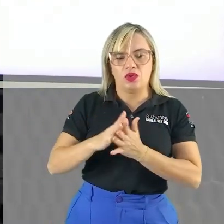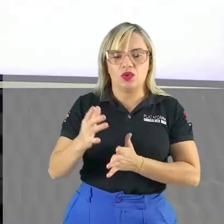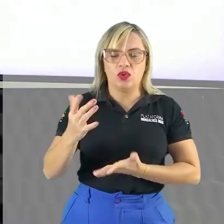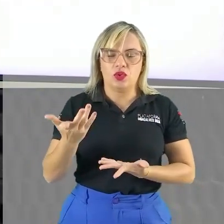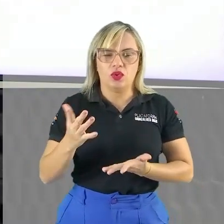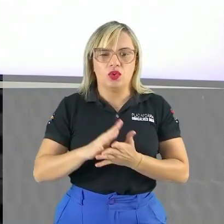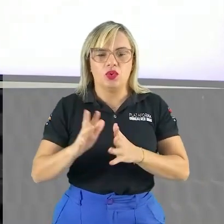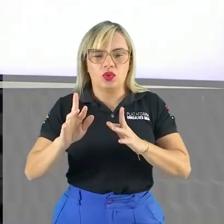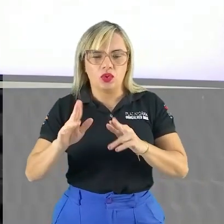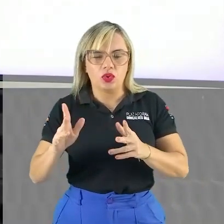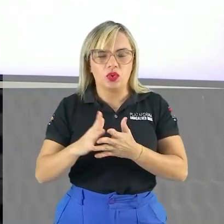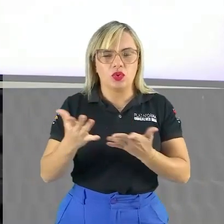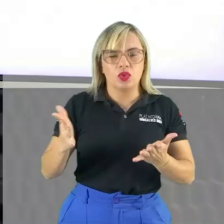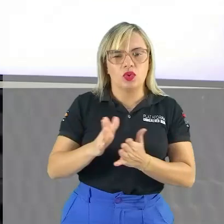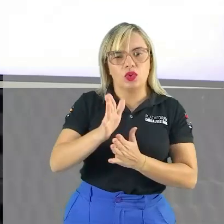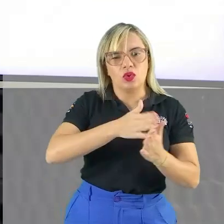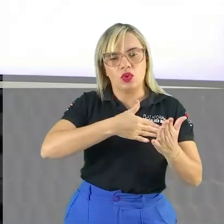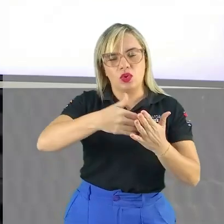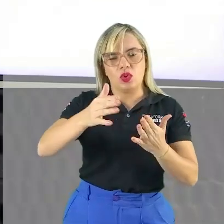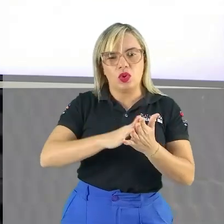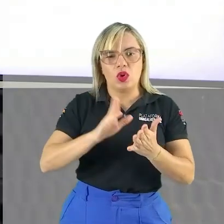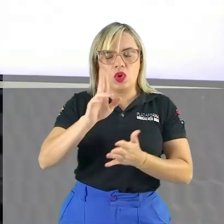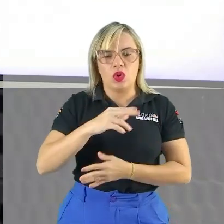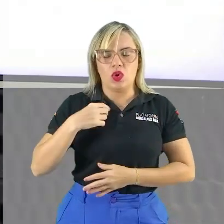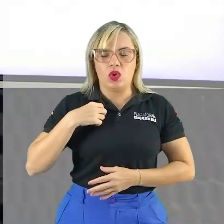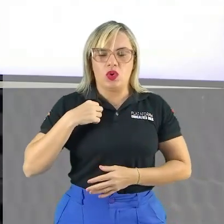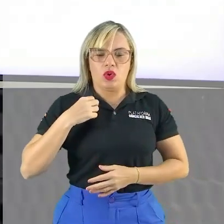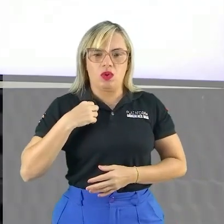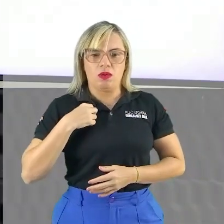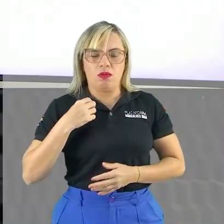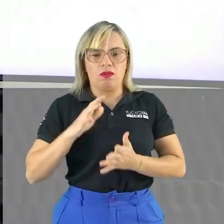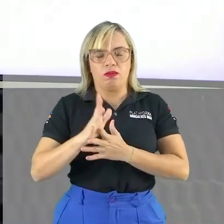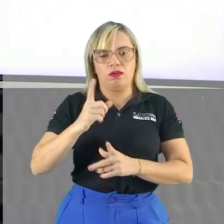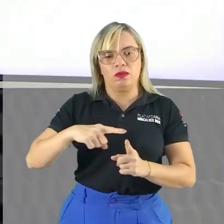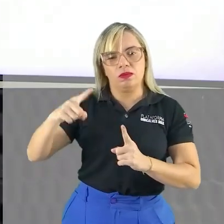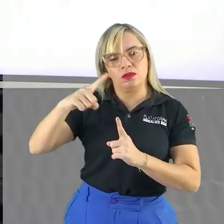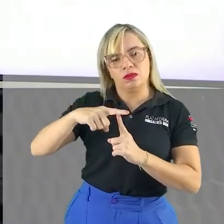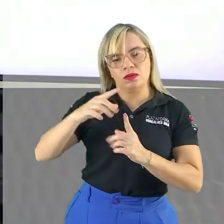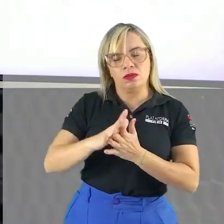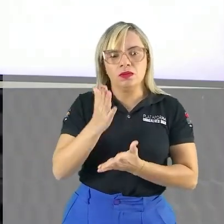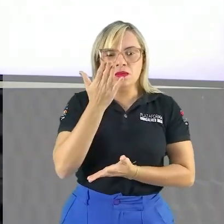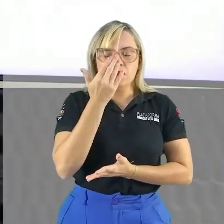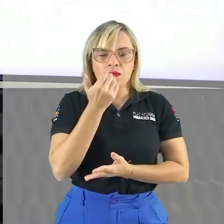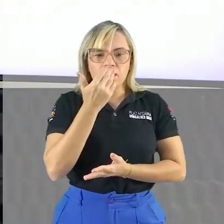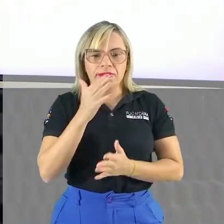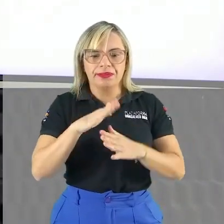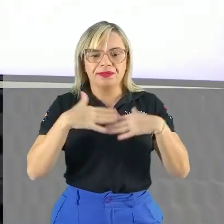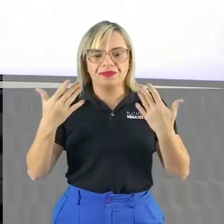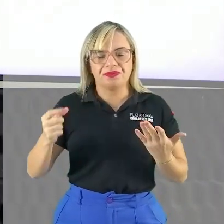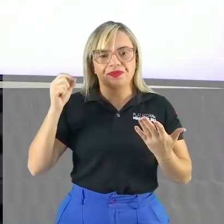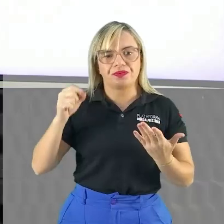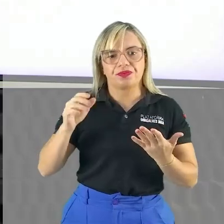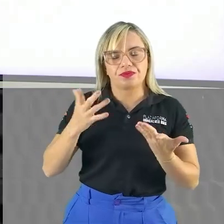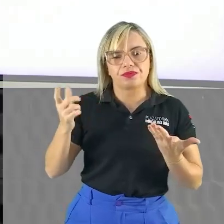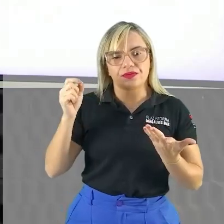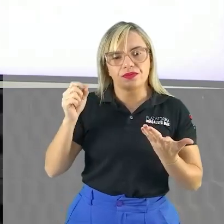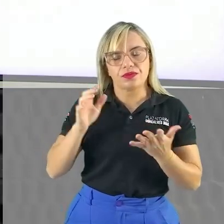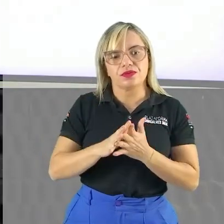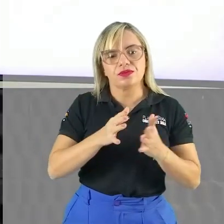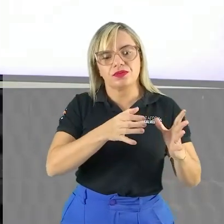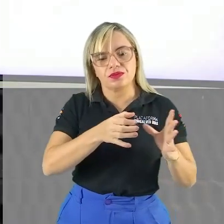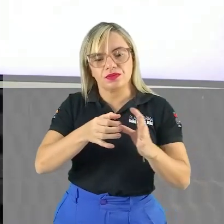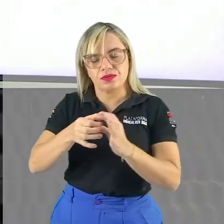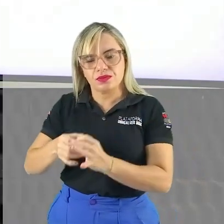África, para as pinturas, para as vestimentas, para os tipos de alimentação. E isso, de uma certa maneira, gente,